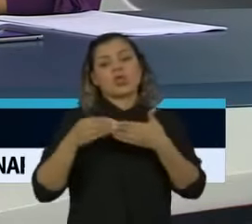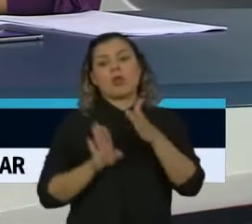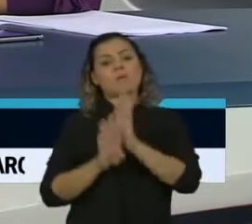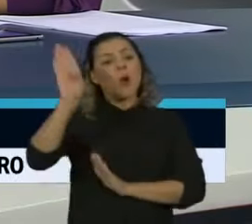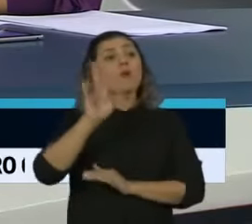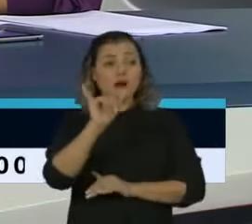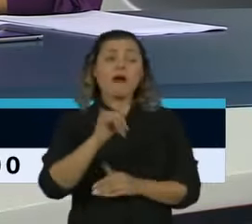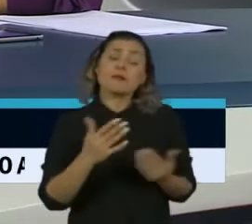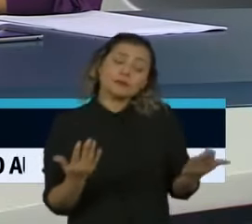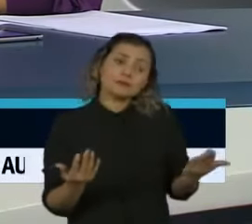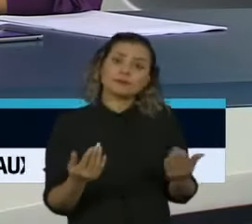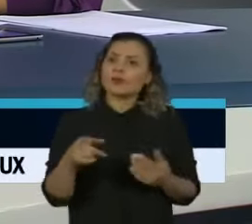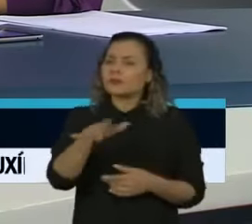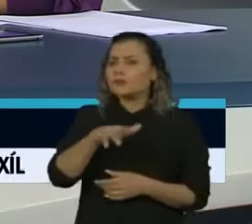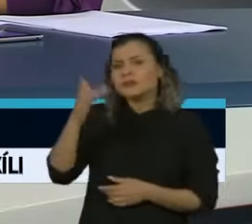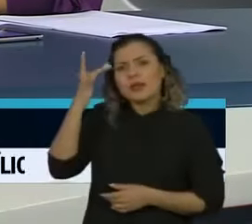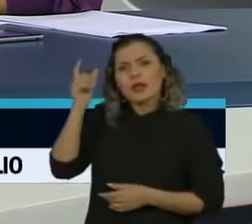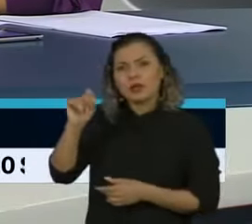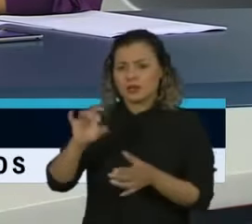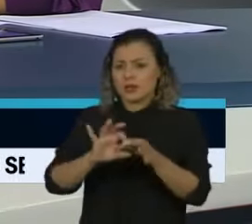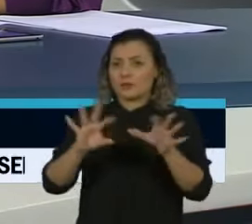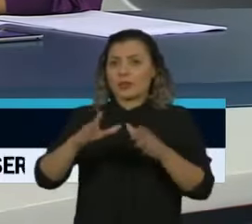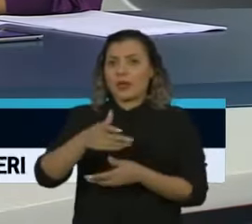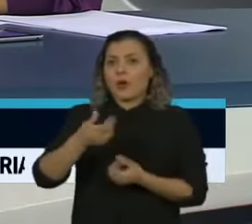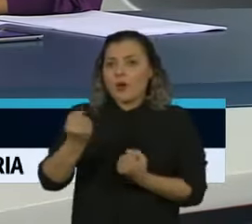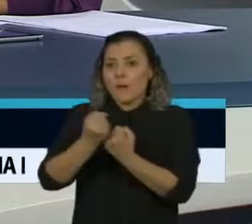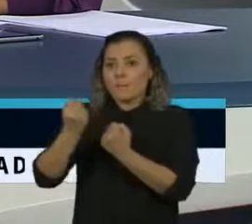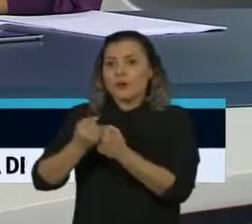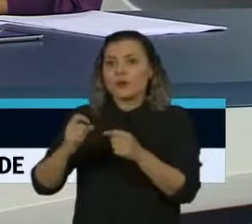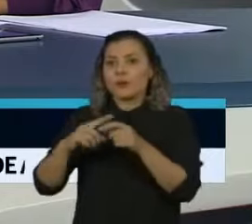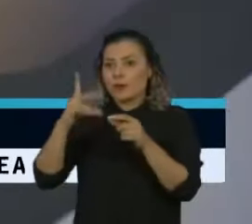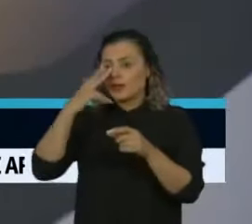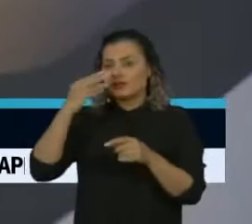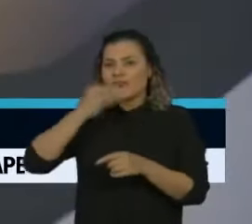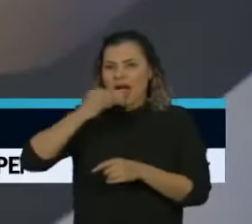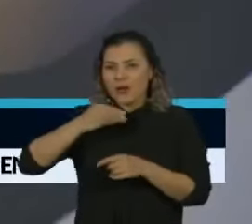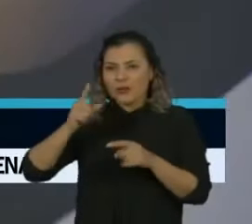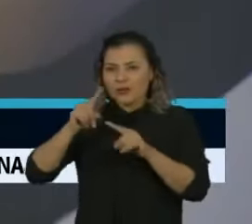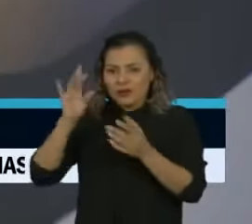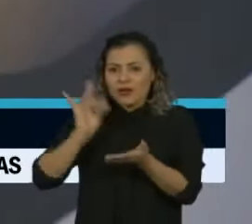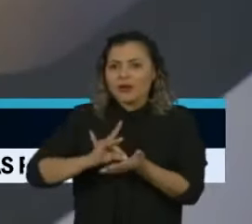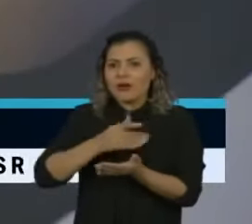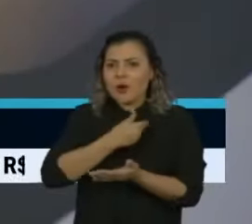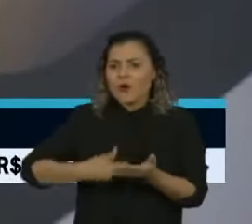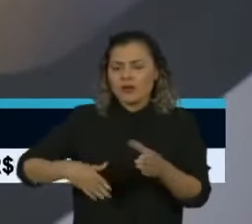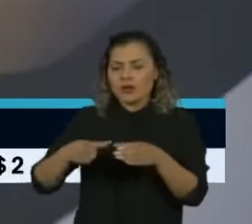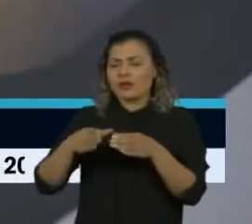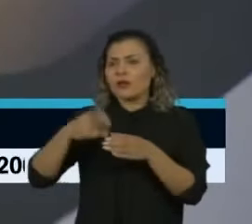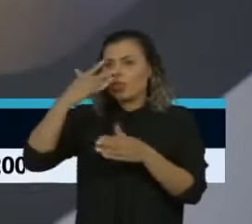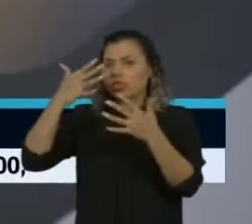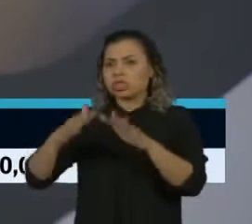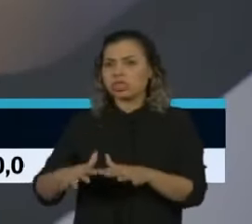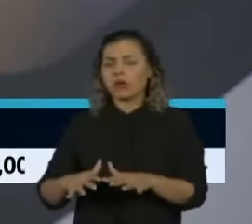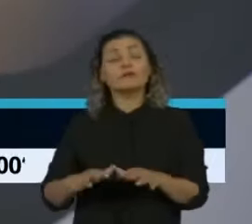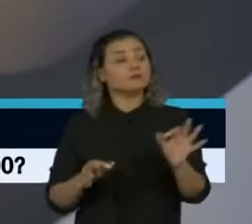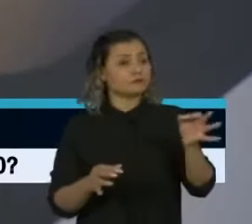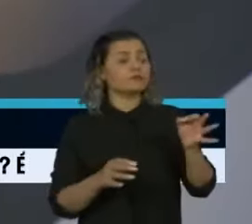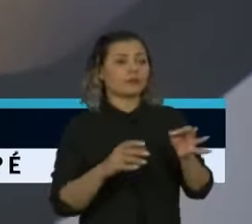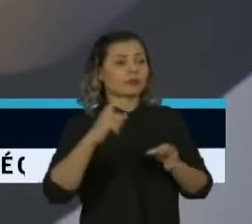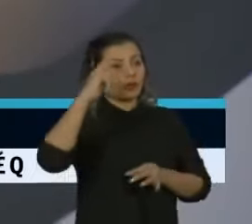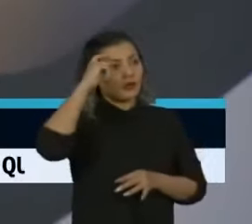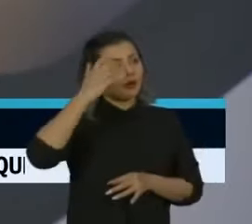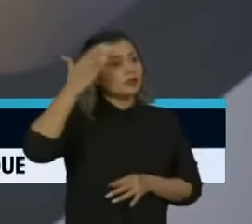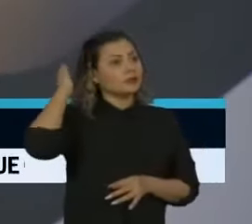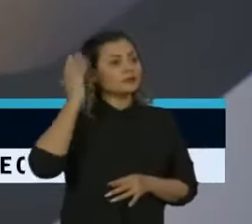que a agenda liberal perdeu força no governo? Absolutamente, né? O ministro Paulo Guedes teve que basicamente fazer